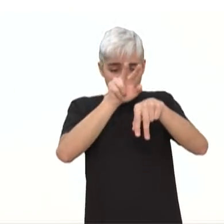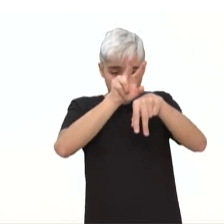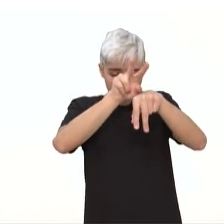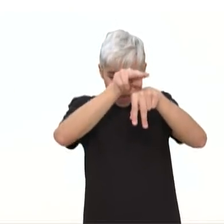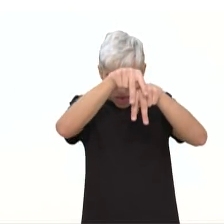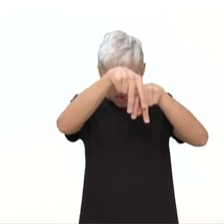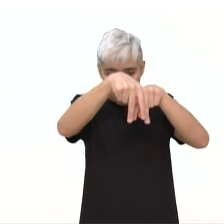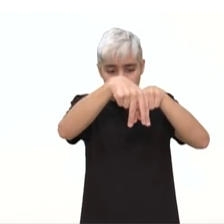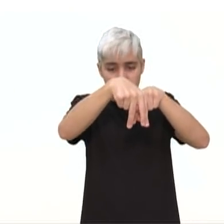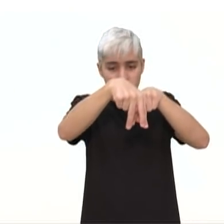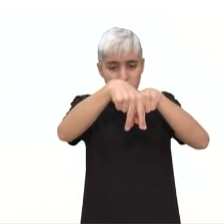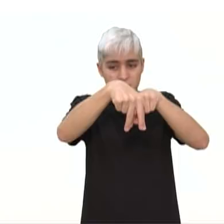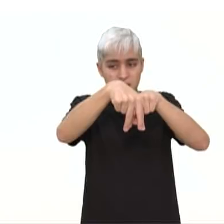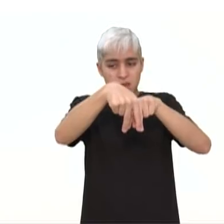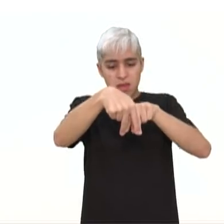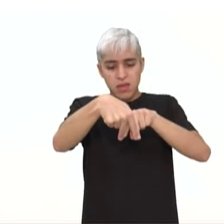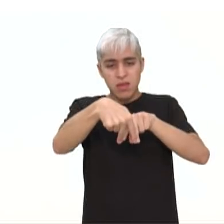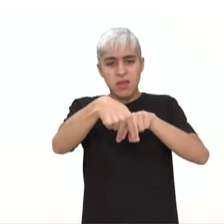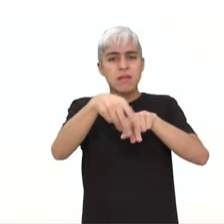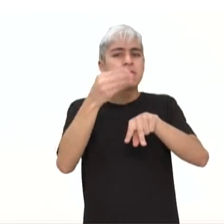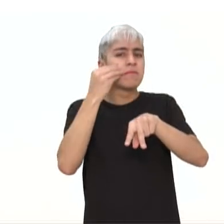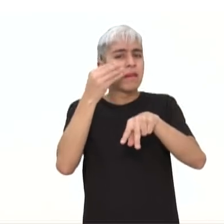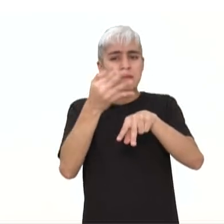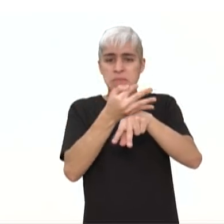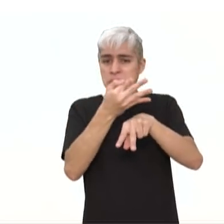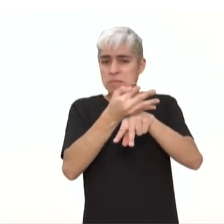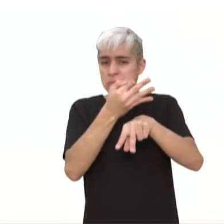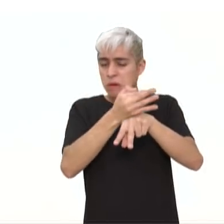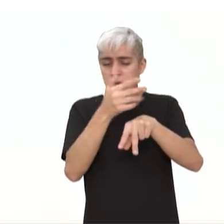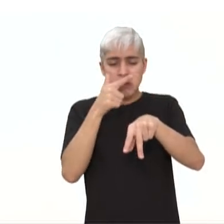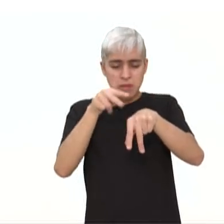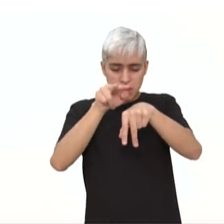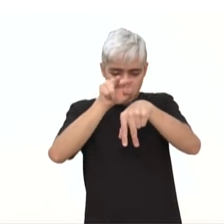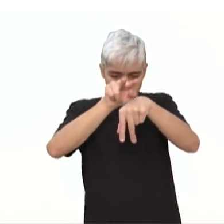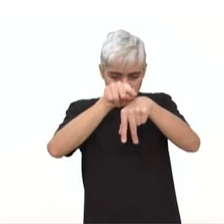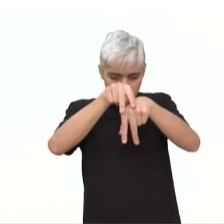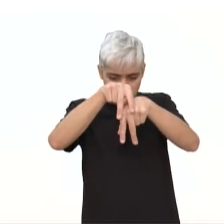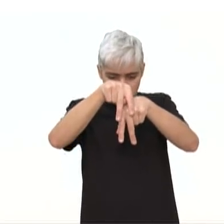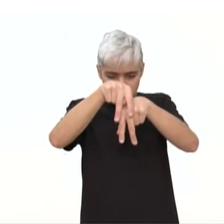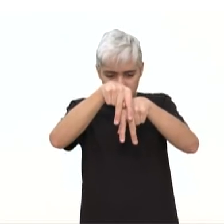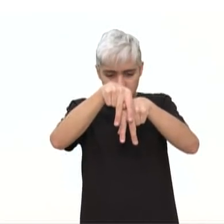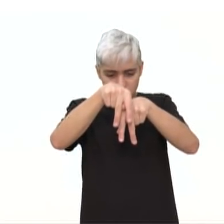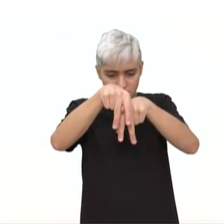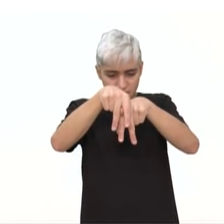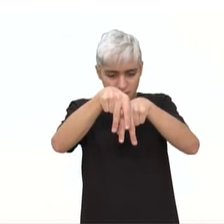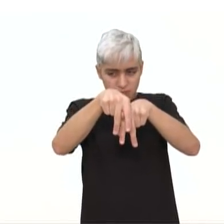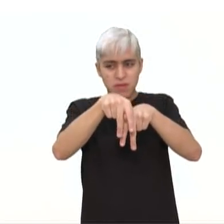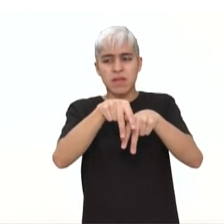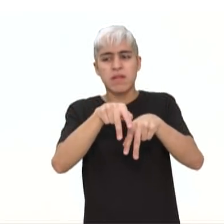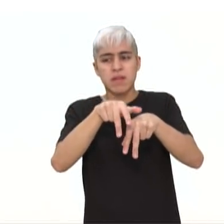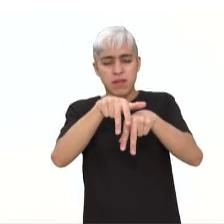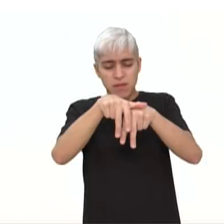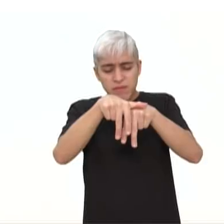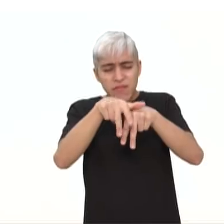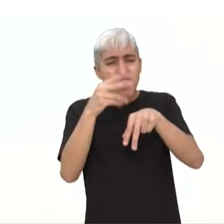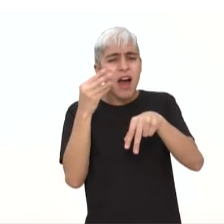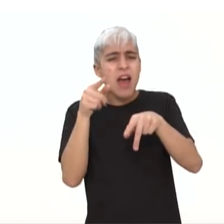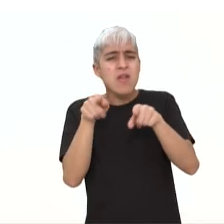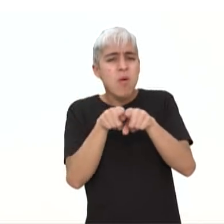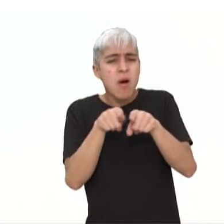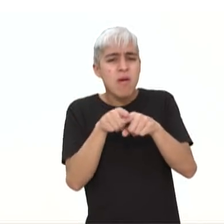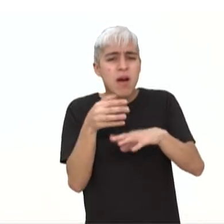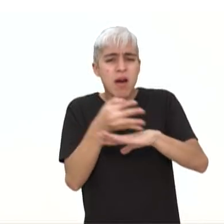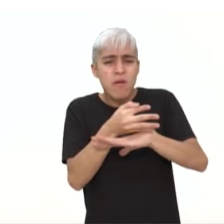pé, você vai até mais ou menos onde ali você consegue alcançar, certo? E você vai trabalhar, vai se prender nessa posição